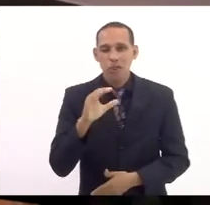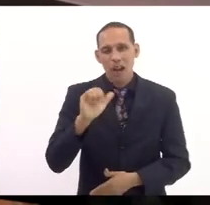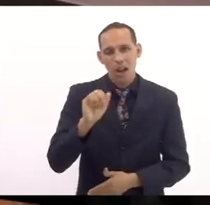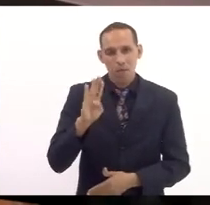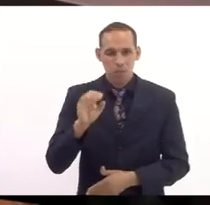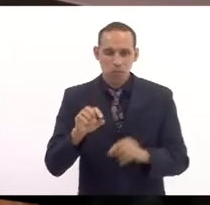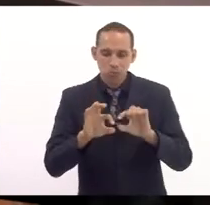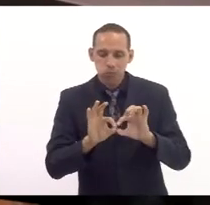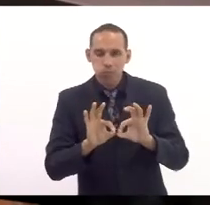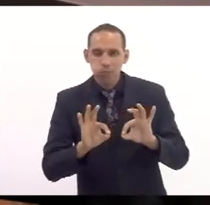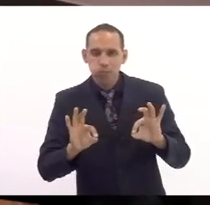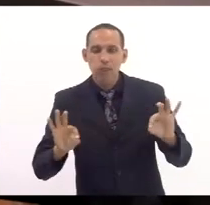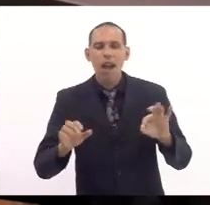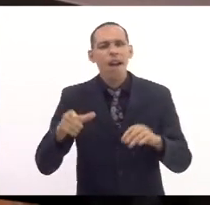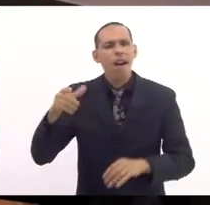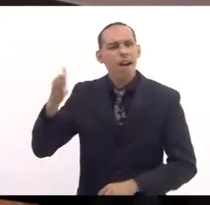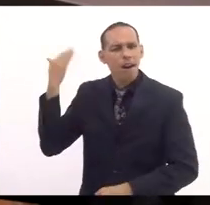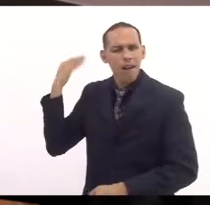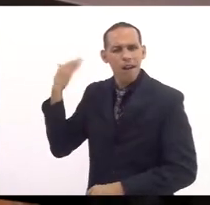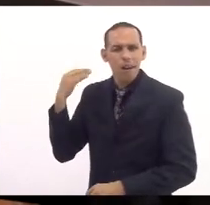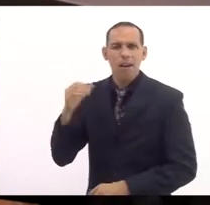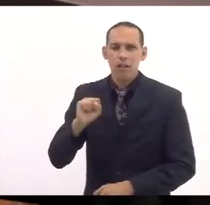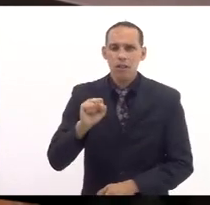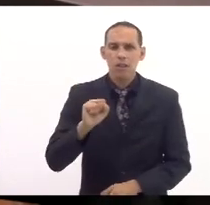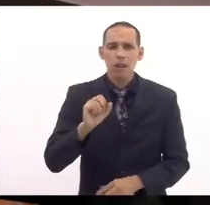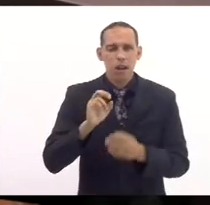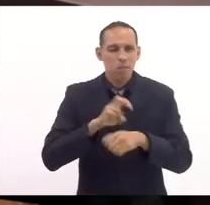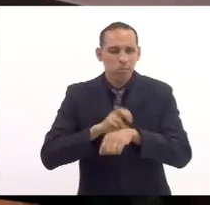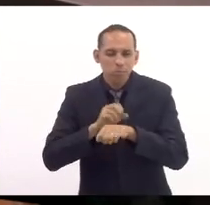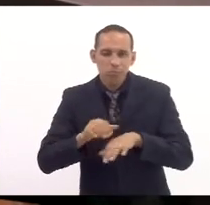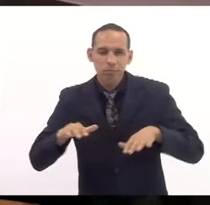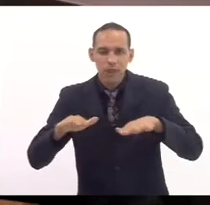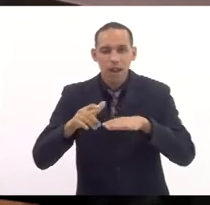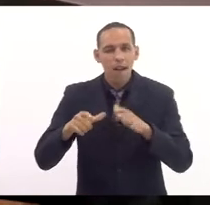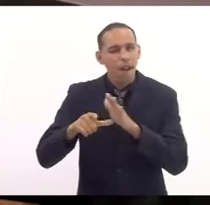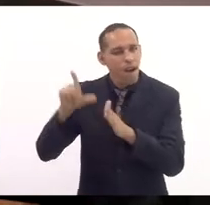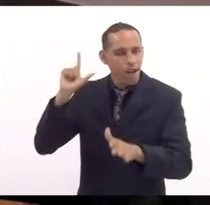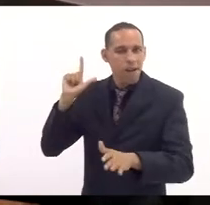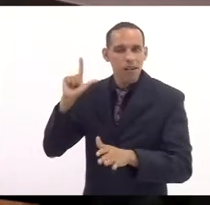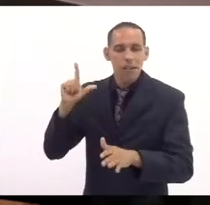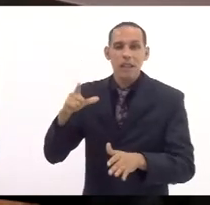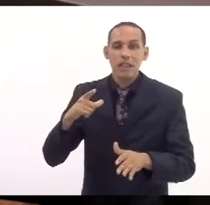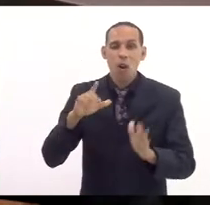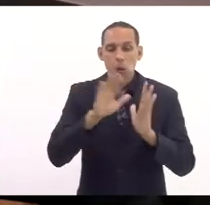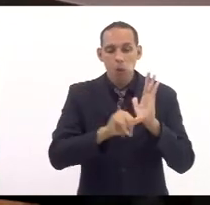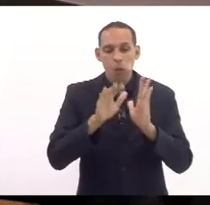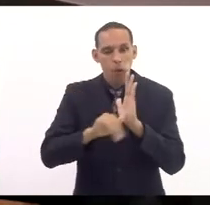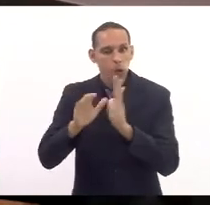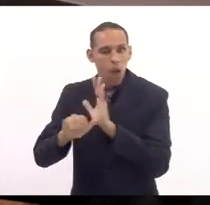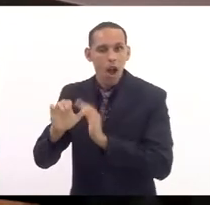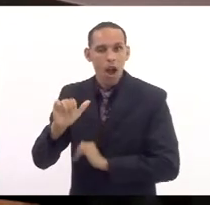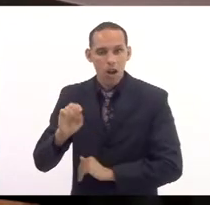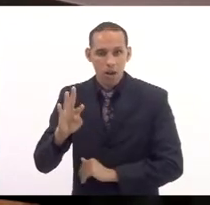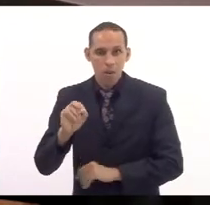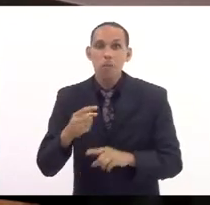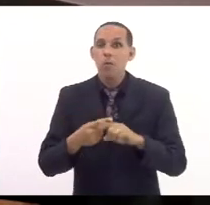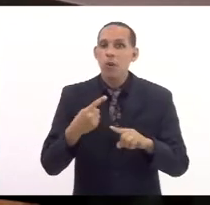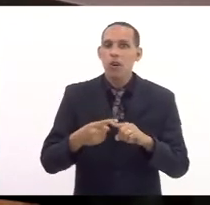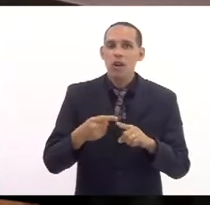Nós tínhamos, antes da pandemia, basicamente, furto de cabo que ocorria por usuários de